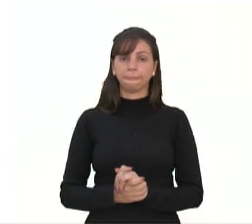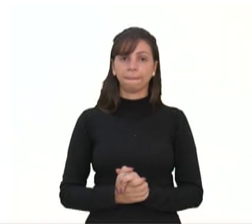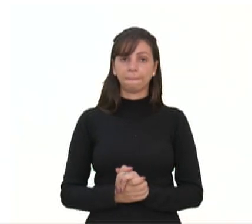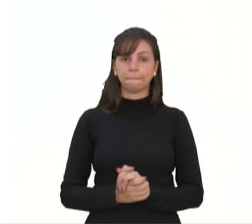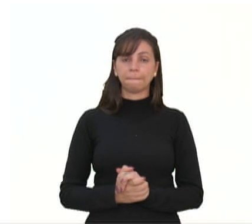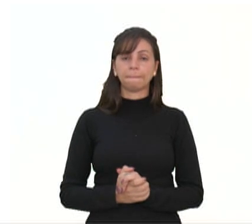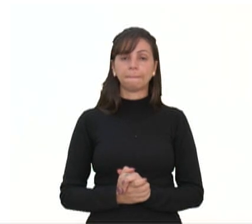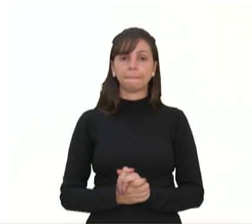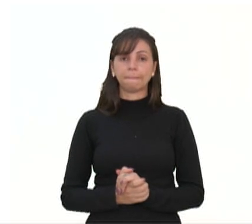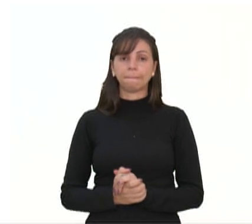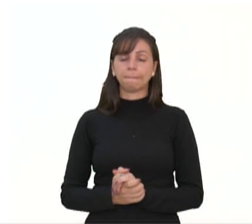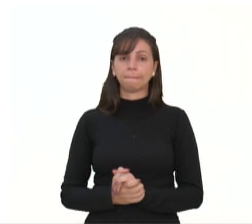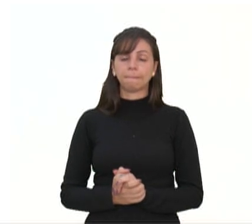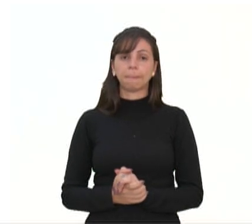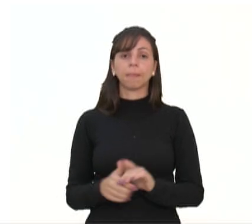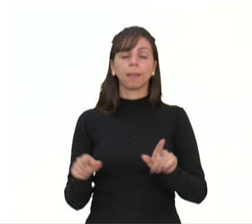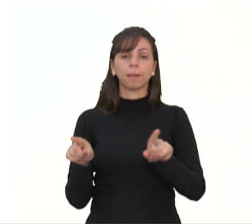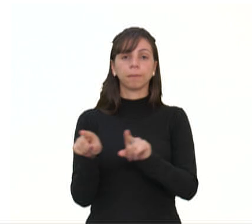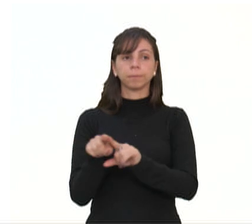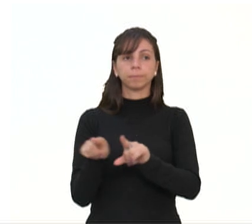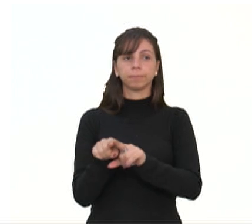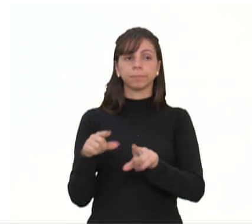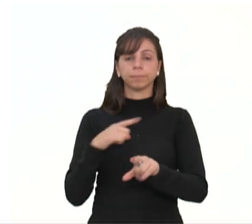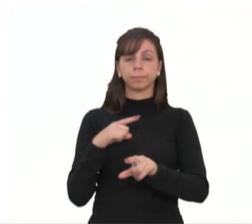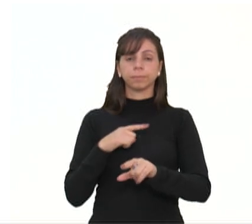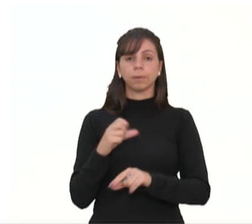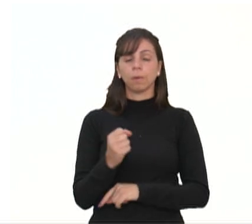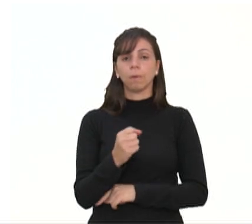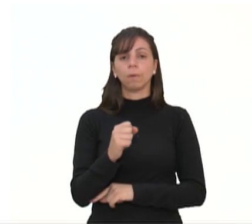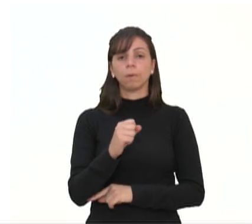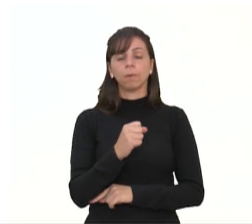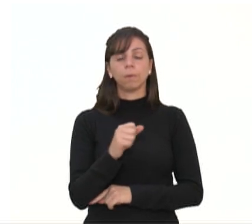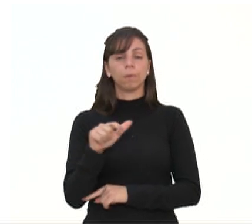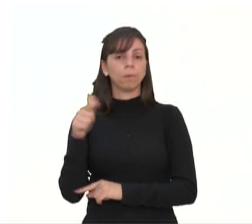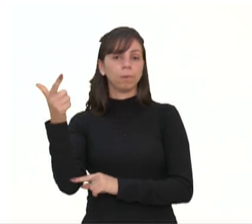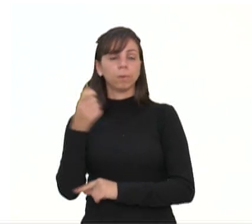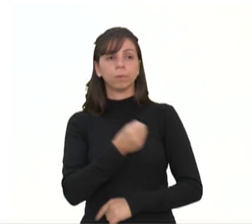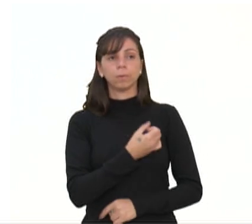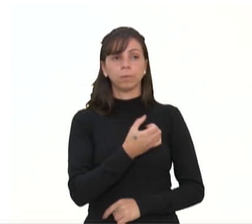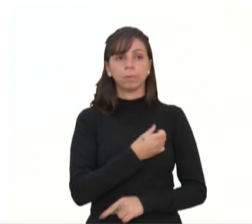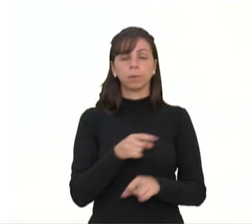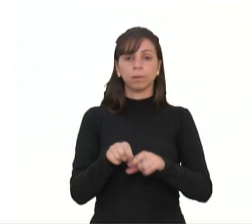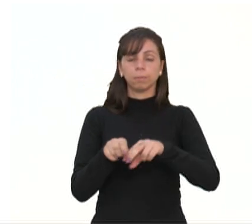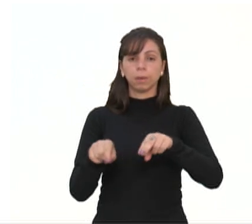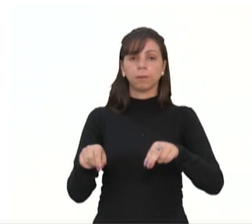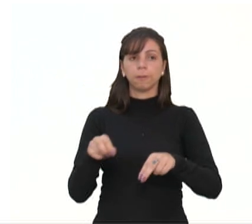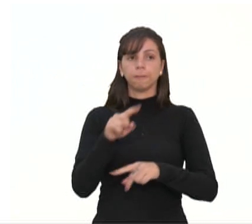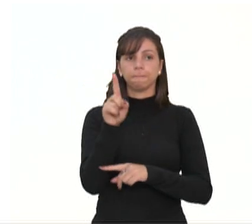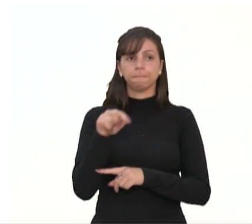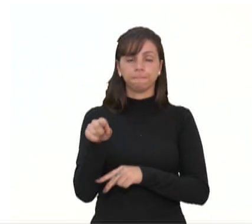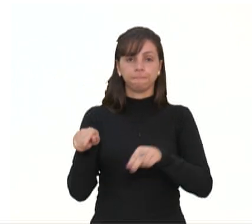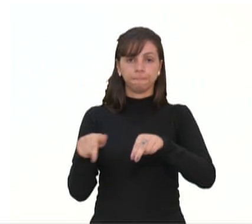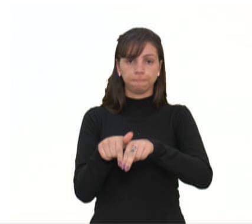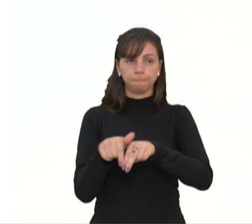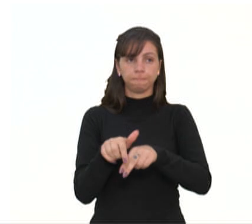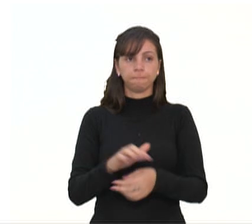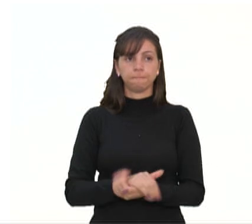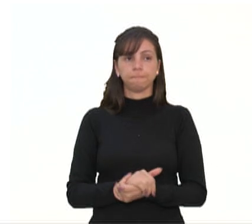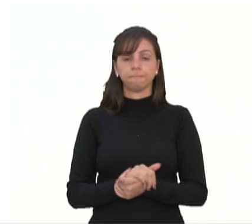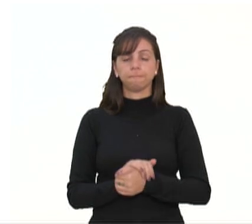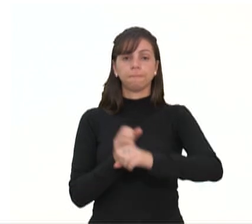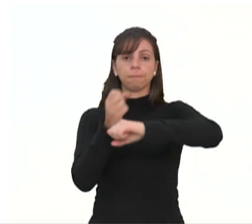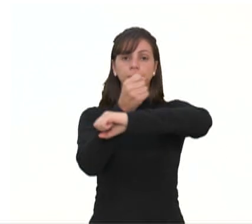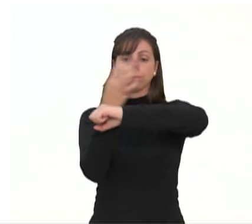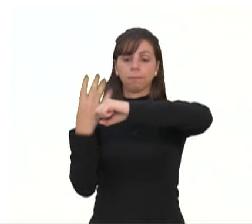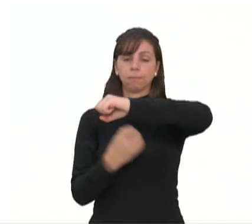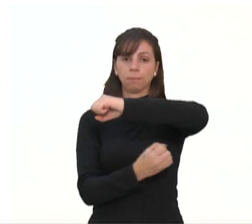Aí nós temos, além dos números naturais e dos números inteiros, outros números que também são racionais. As frações irredutíveis, são as